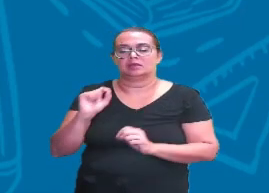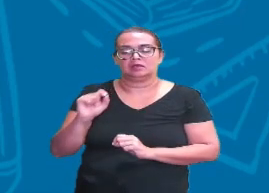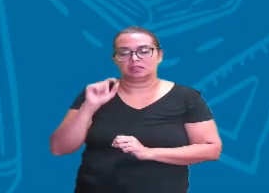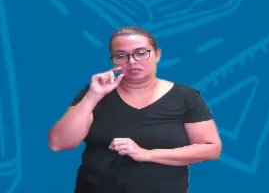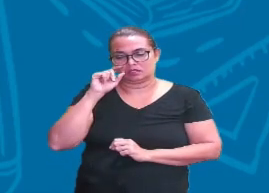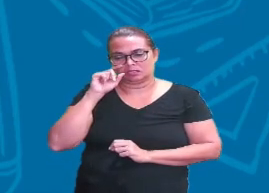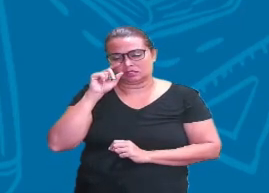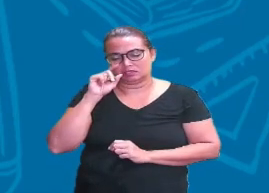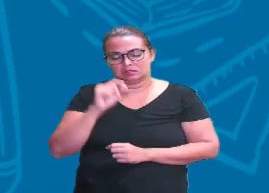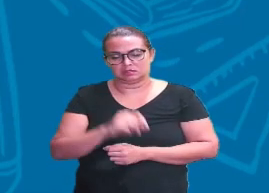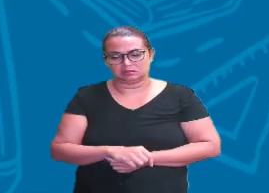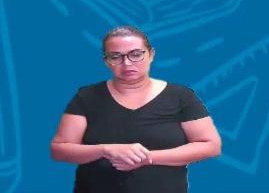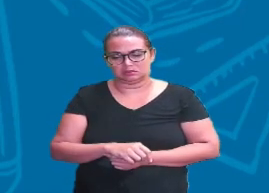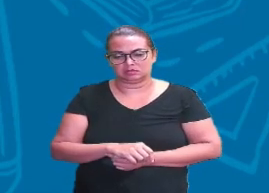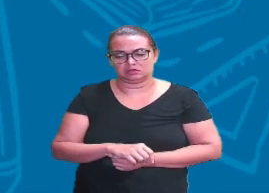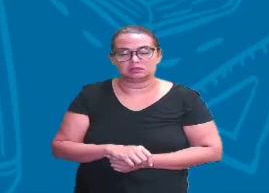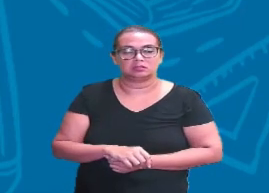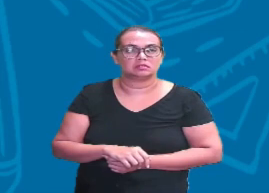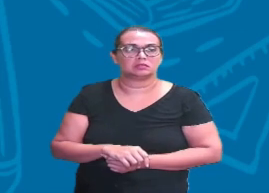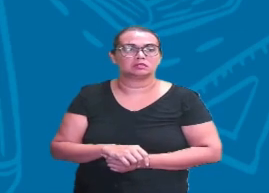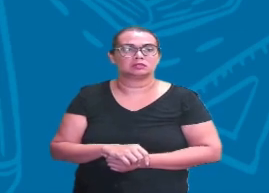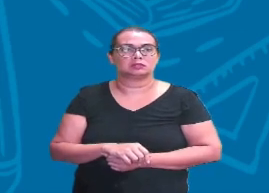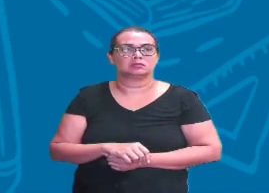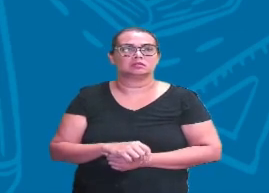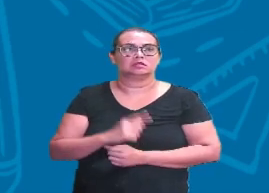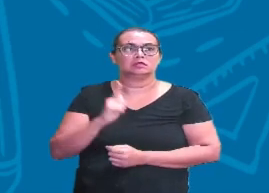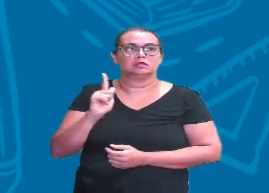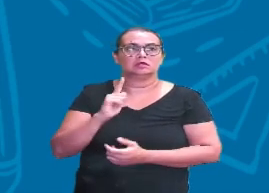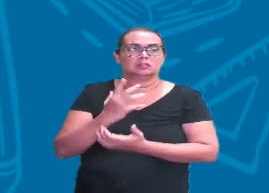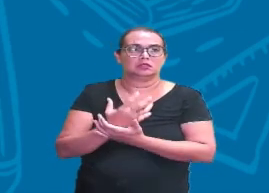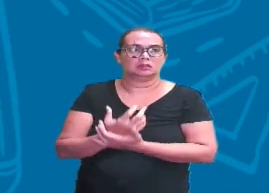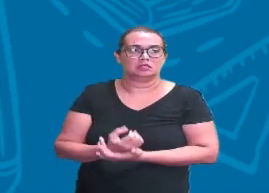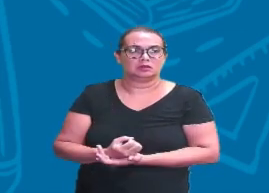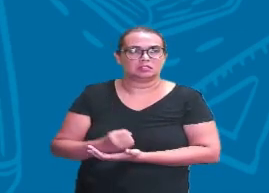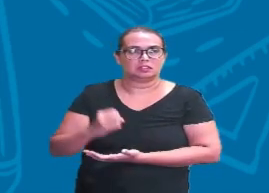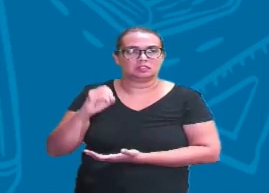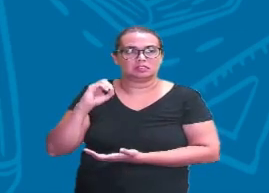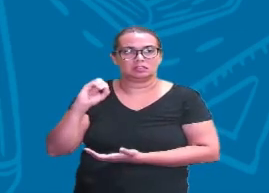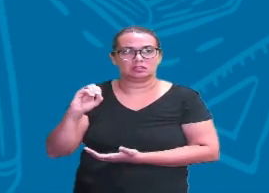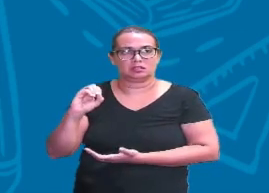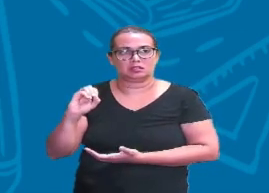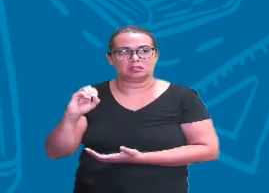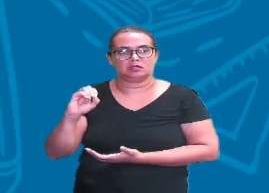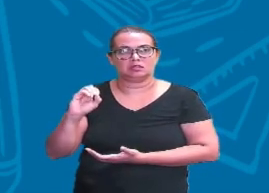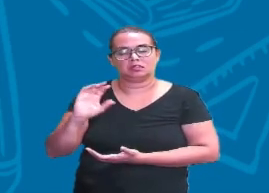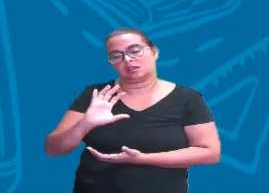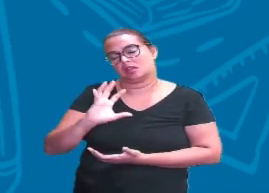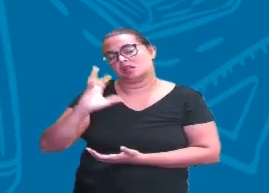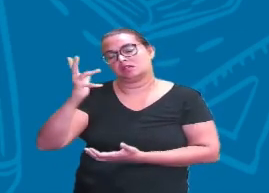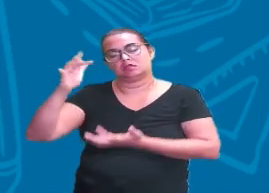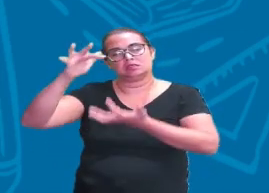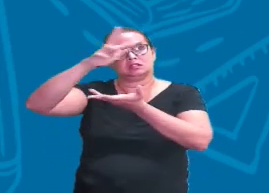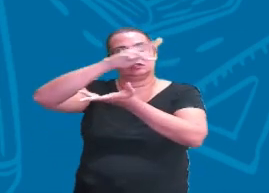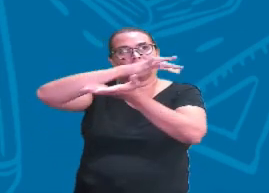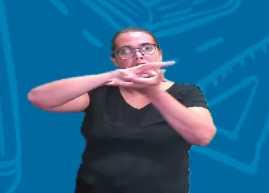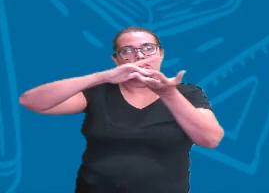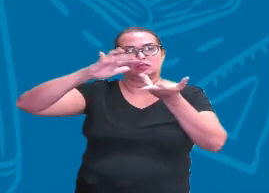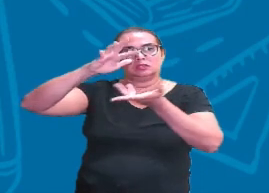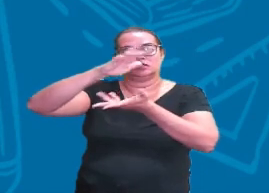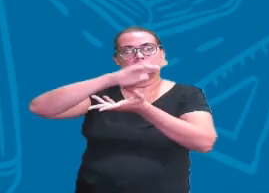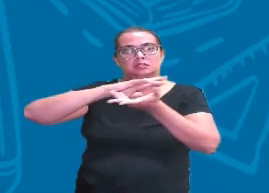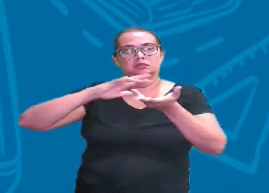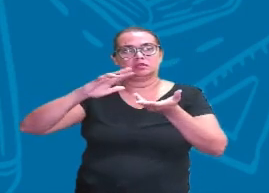Daqui, letra A. A gravidade zero ocorre em um ponto do espaço onde a